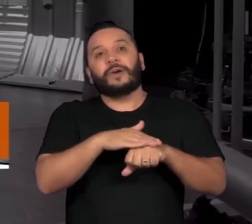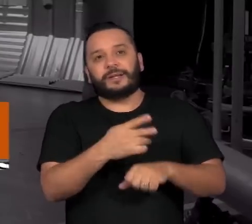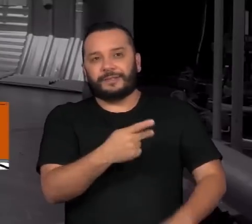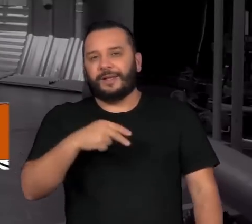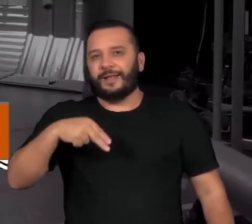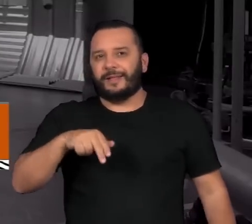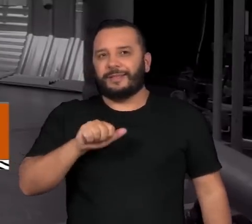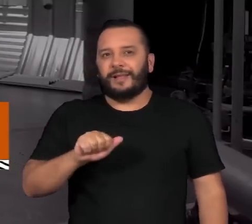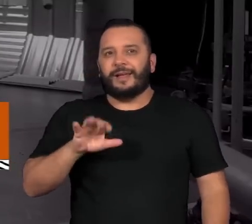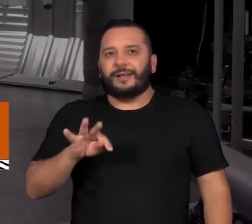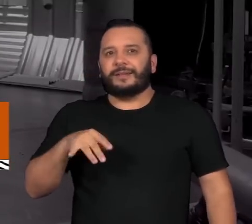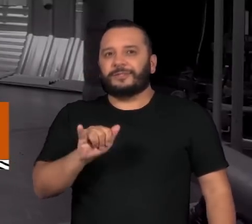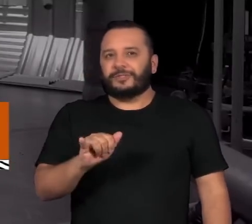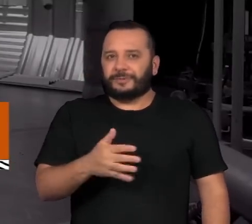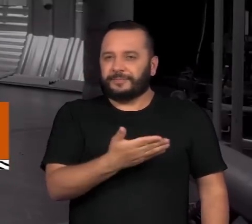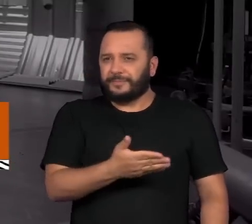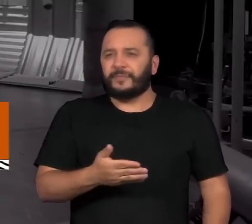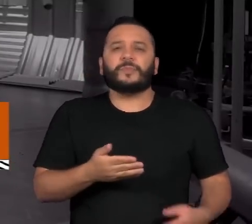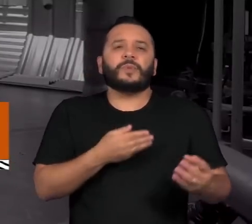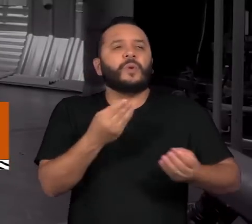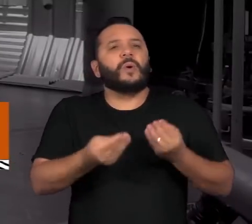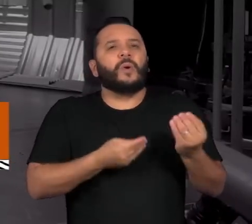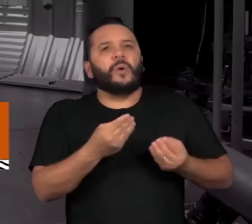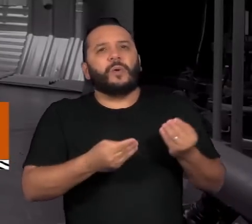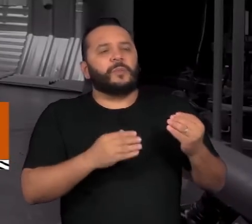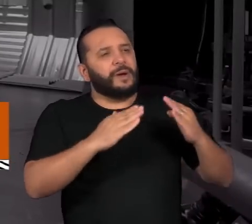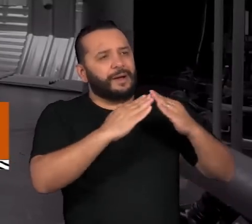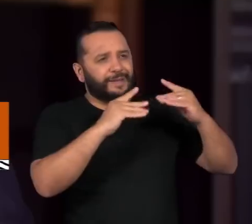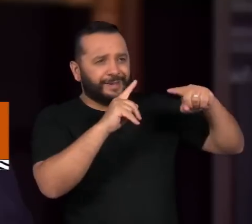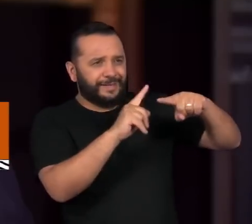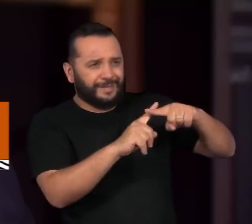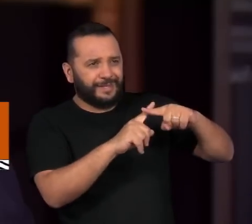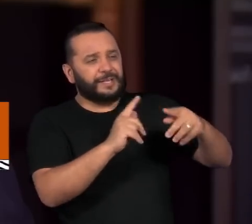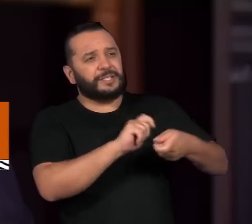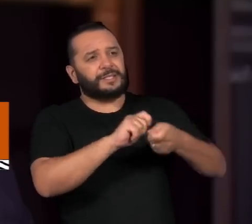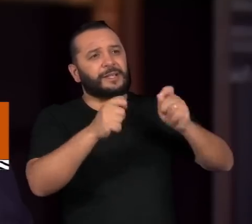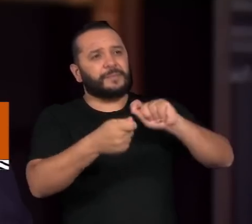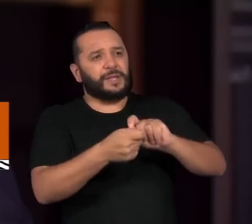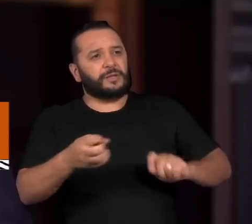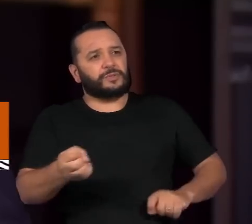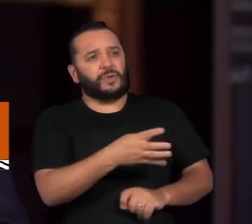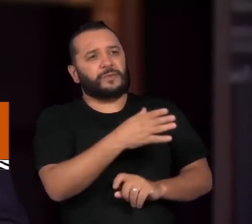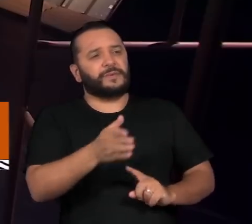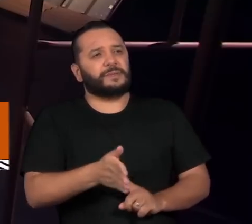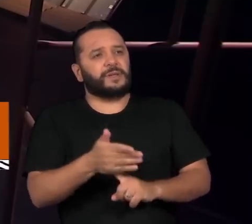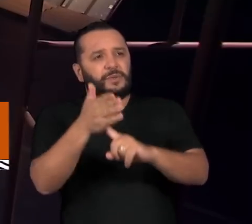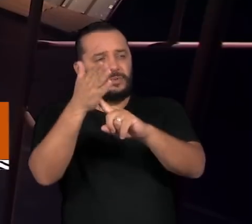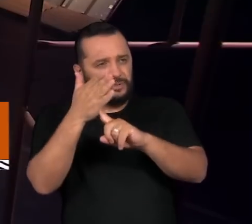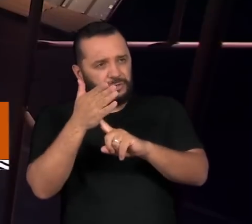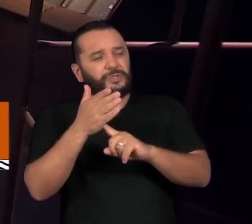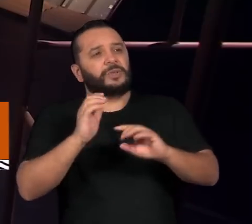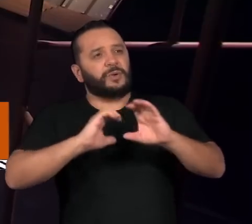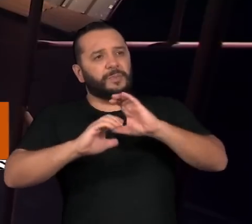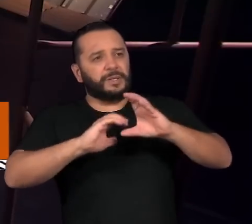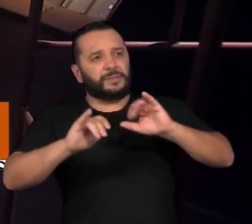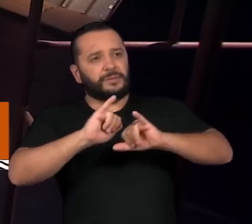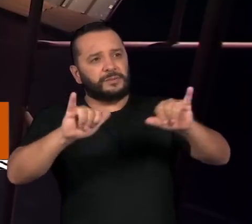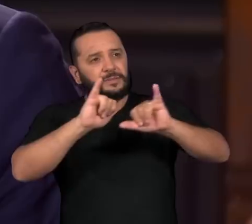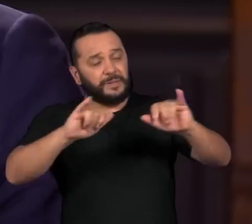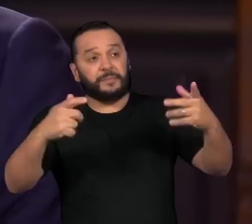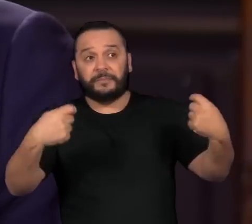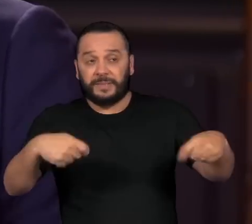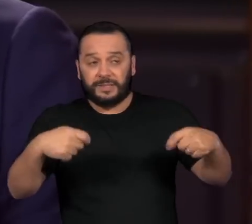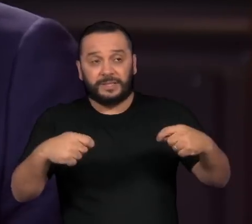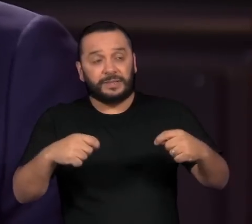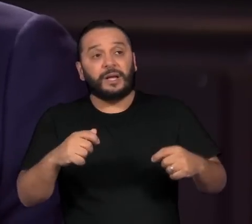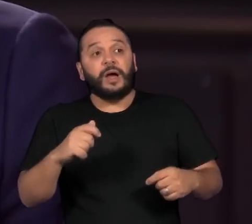Pereira, qual a sua visão de como a igreja deve se adequar às novas tecnologias de comunicação sem perder o contato humano?